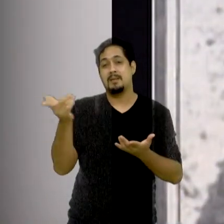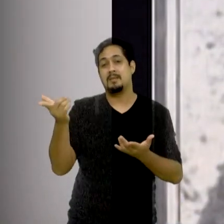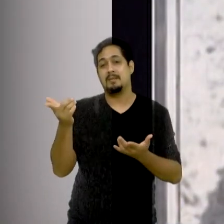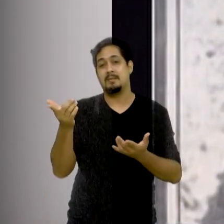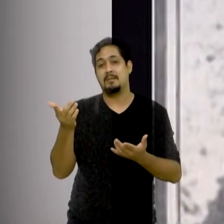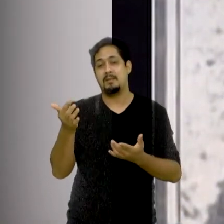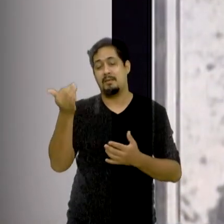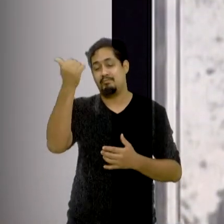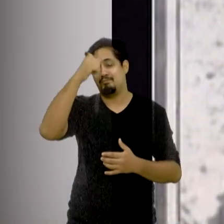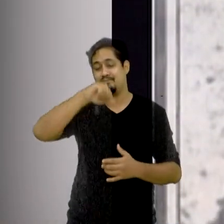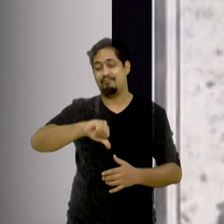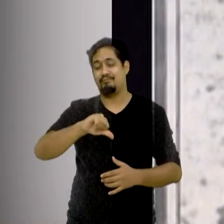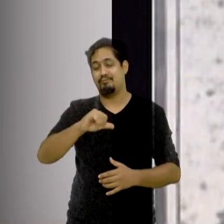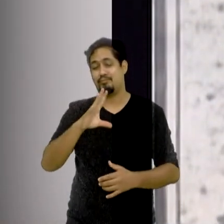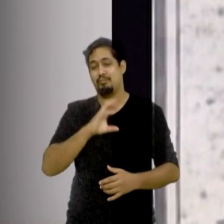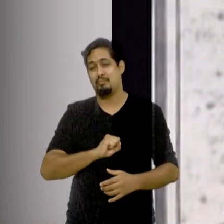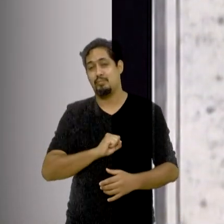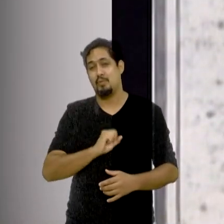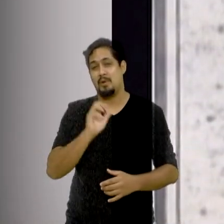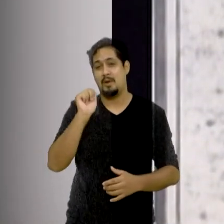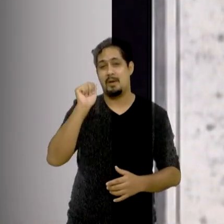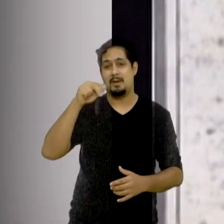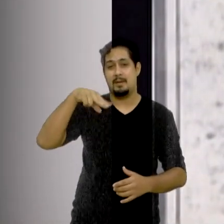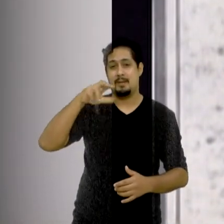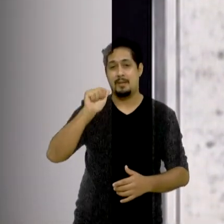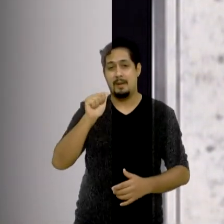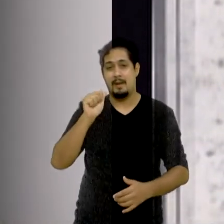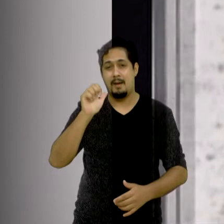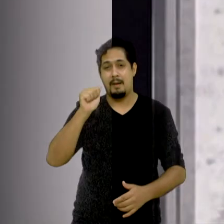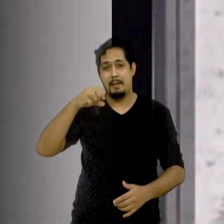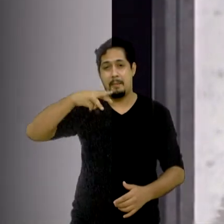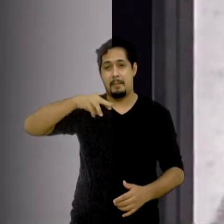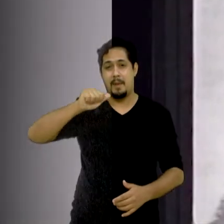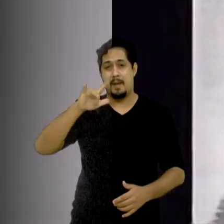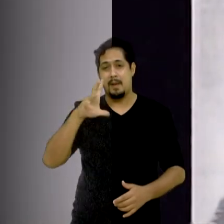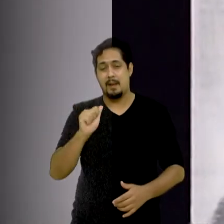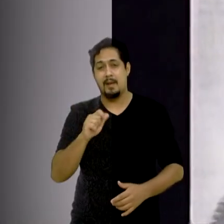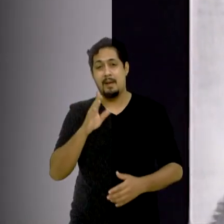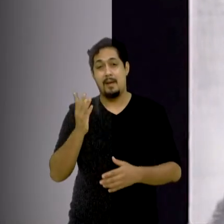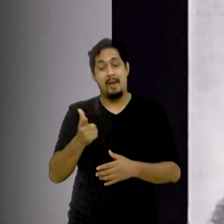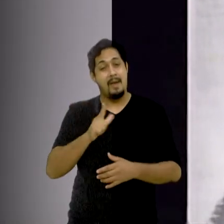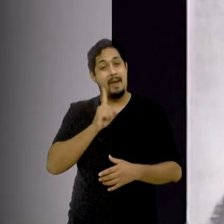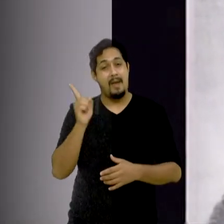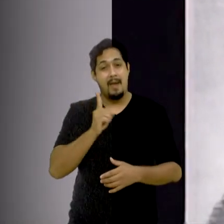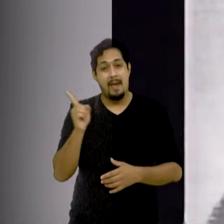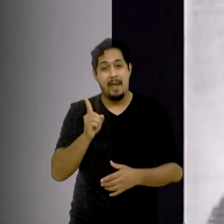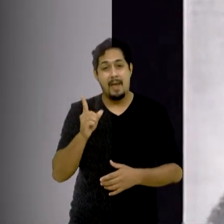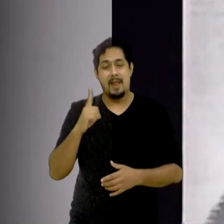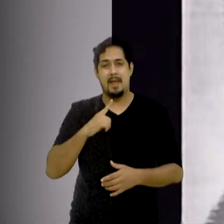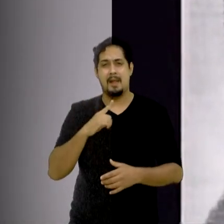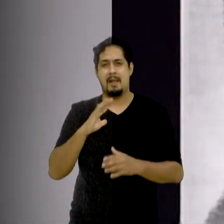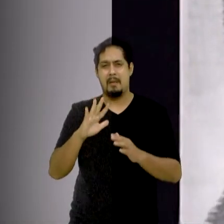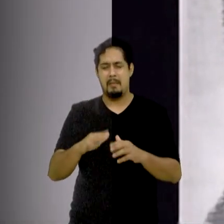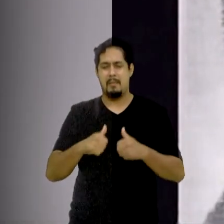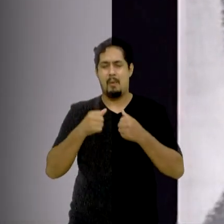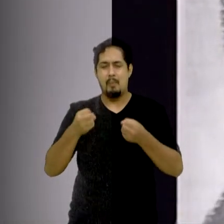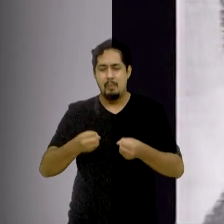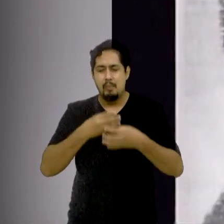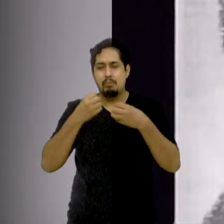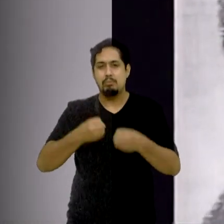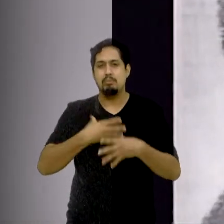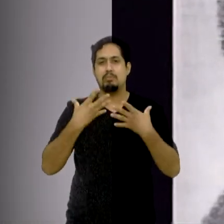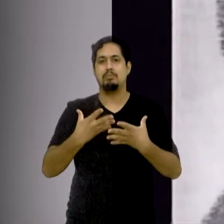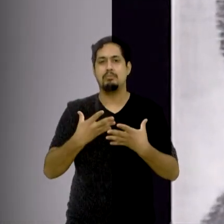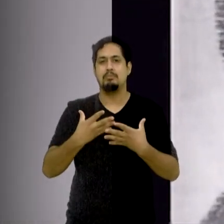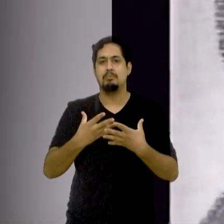seu grande amor, Ana Amélia. Foi para ela que Antônio dedicou uma de suas maiores obras poéticas, Ainda